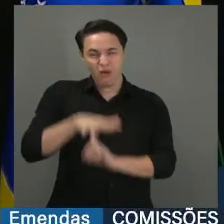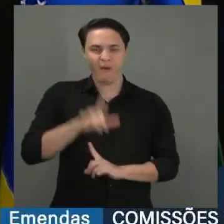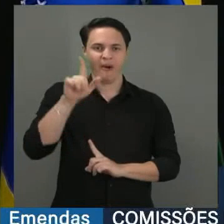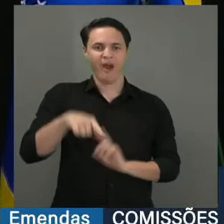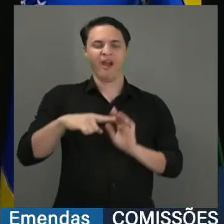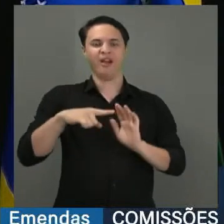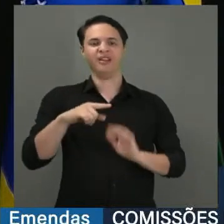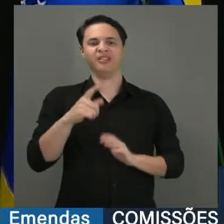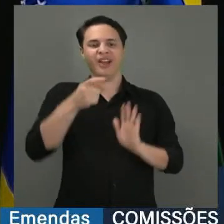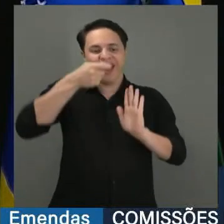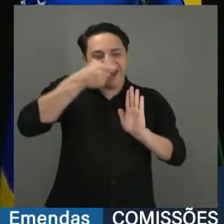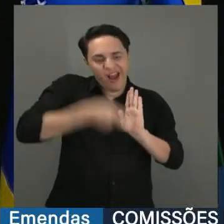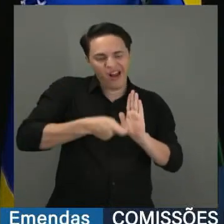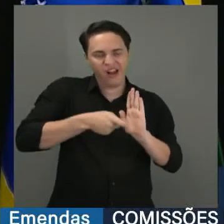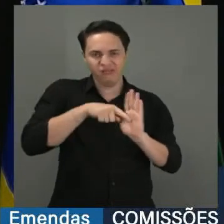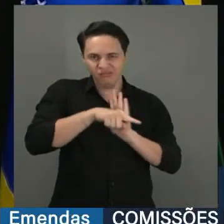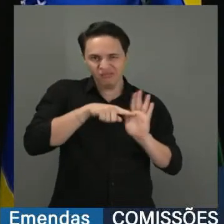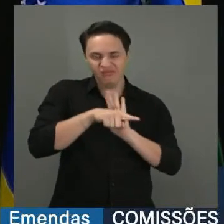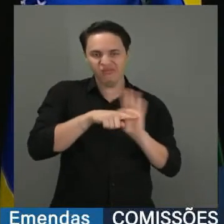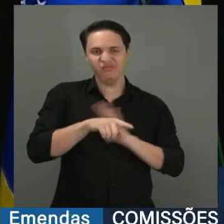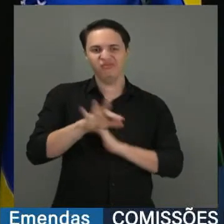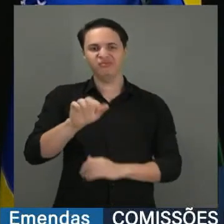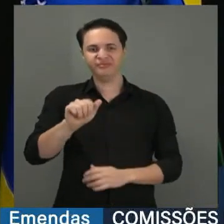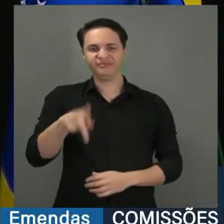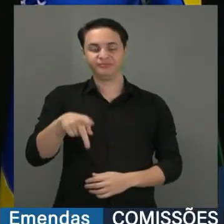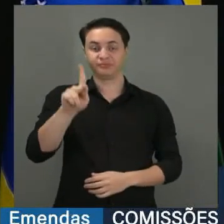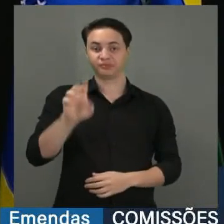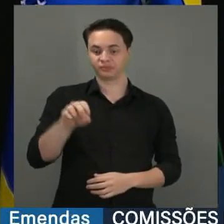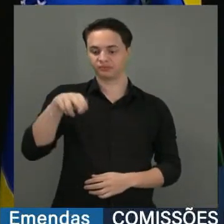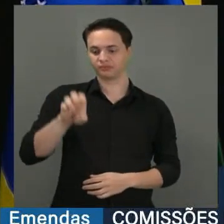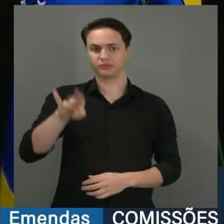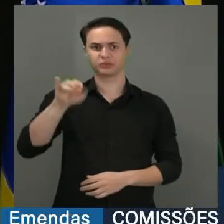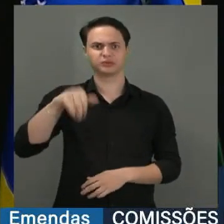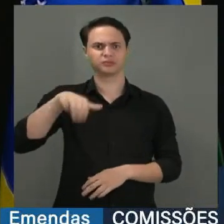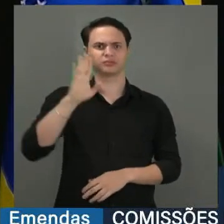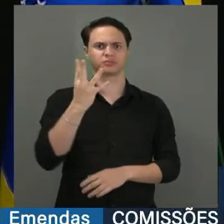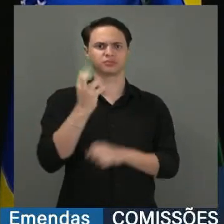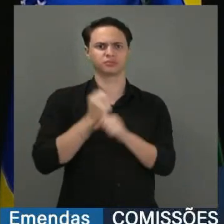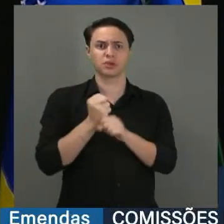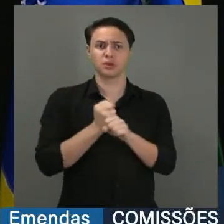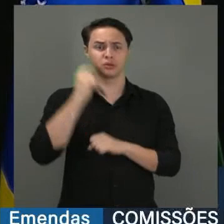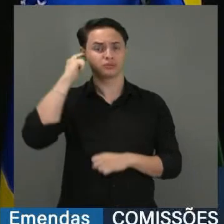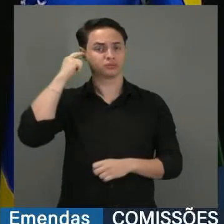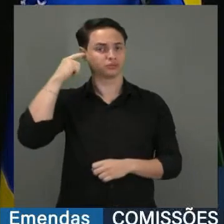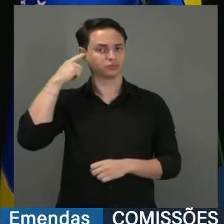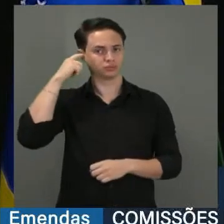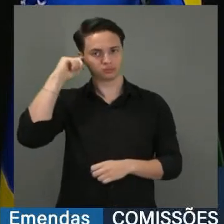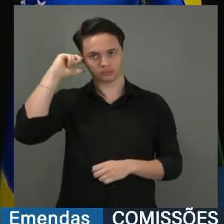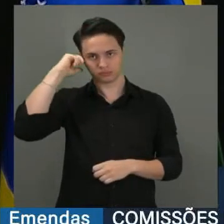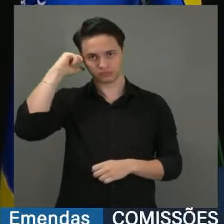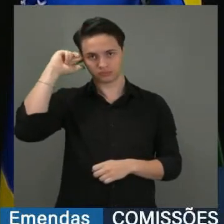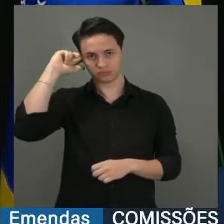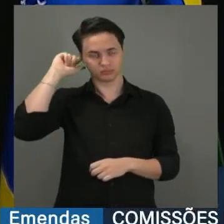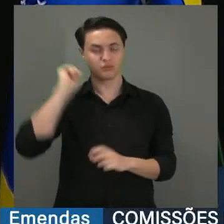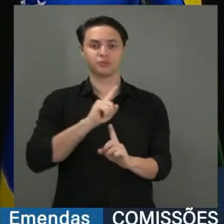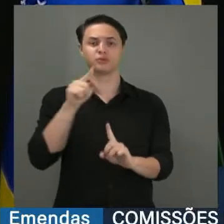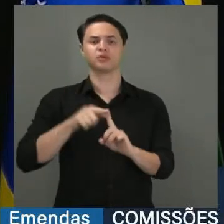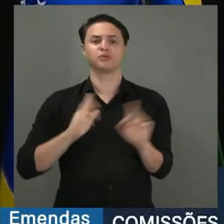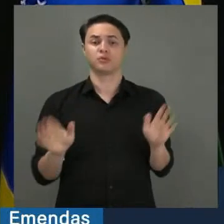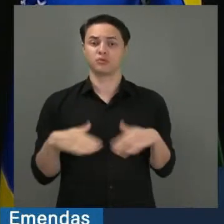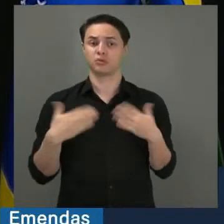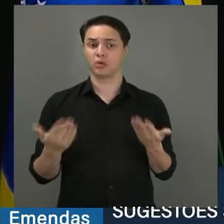fake news, que já perdura por mais de 4 anos, com o claro propósito